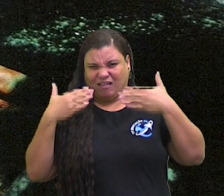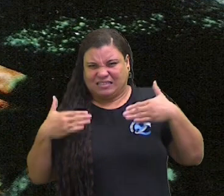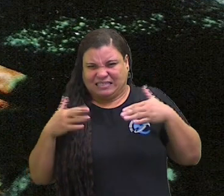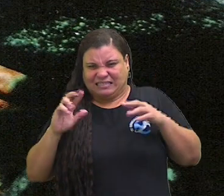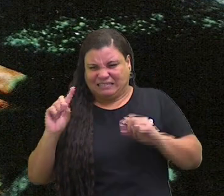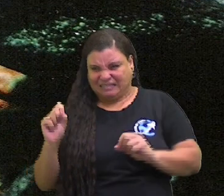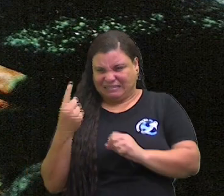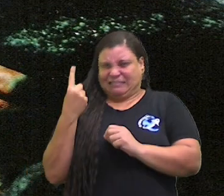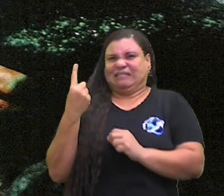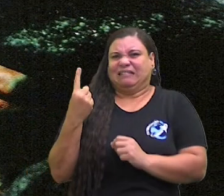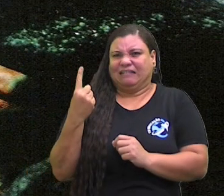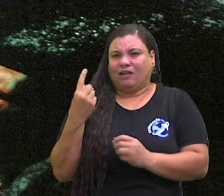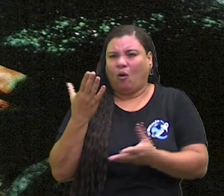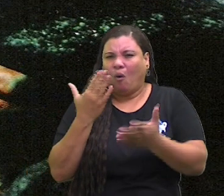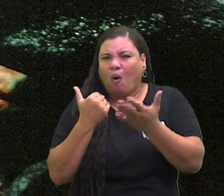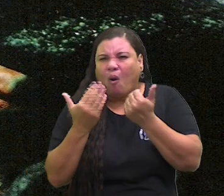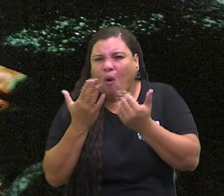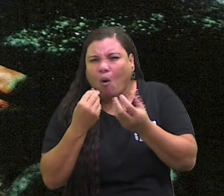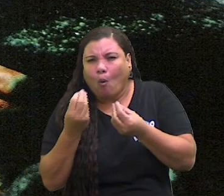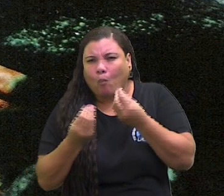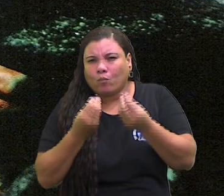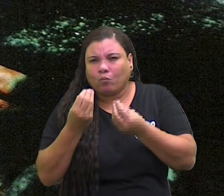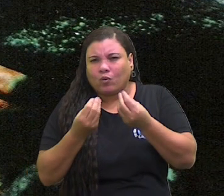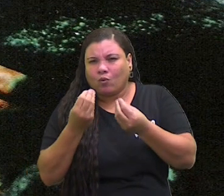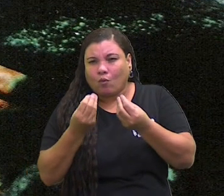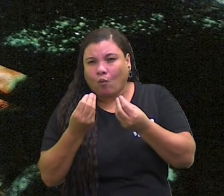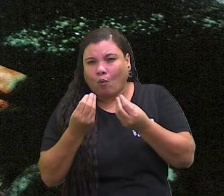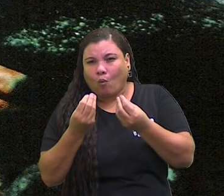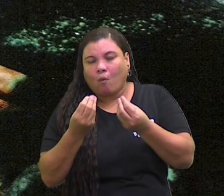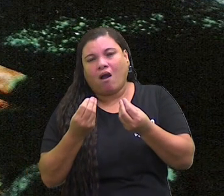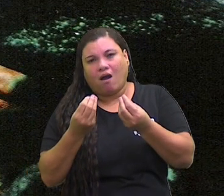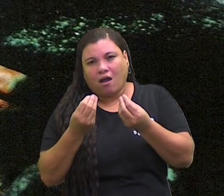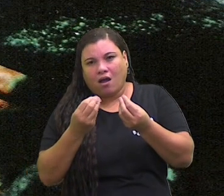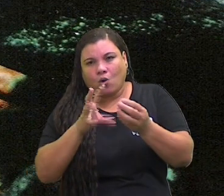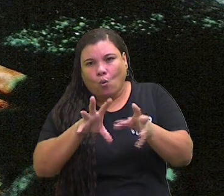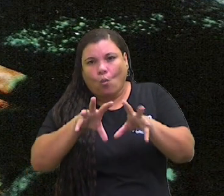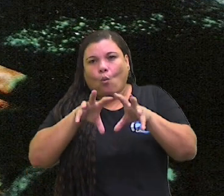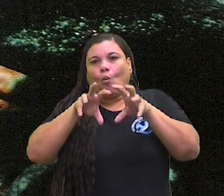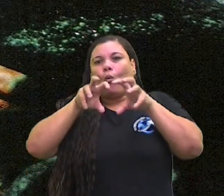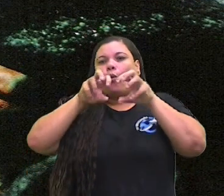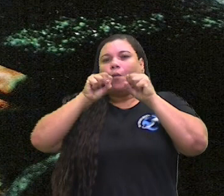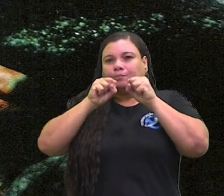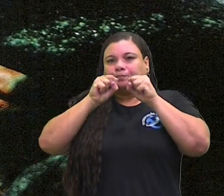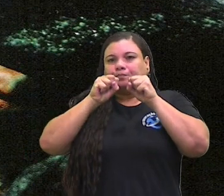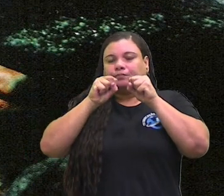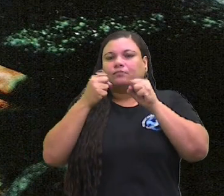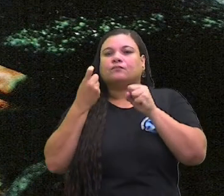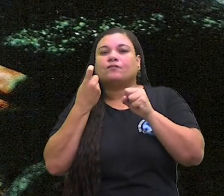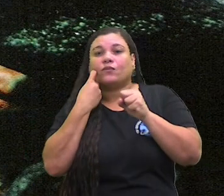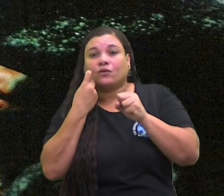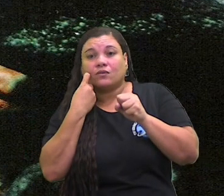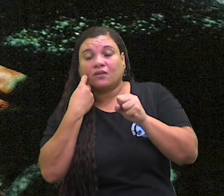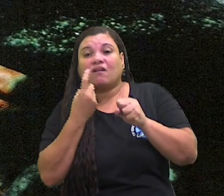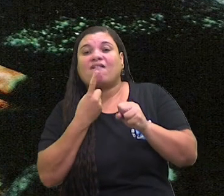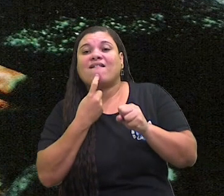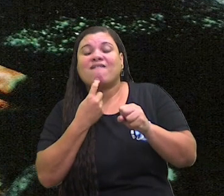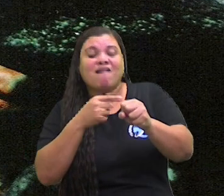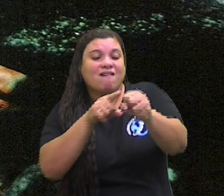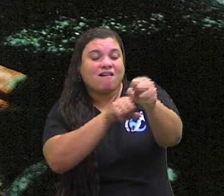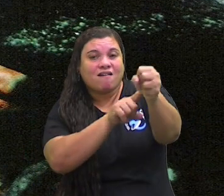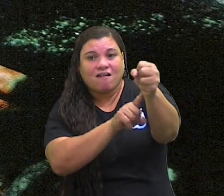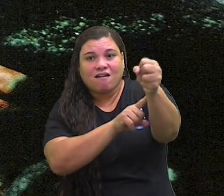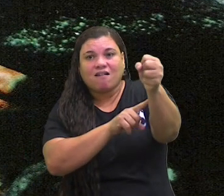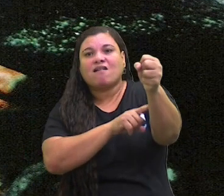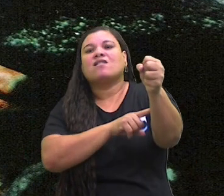se alimentam? Com suas bocas, elas colocam em peixes para sugar o seu sangue. Na imagem, temos ela em forma de